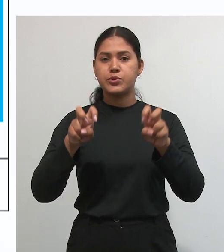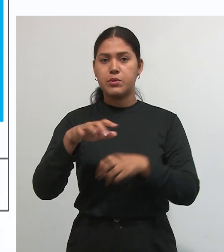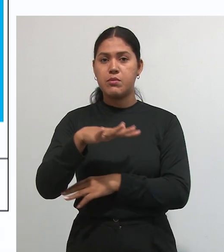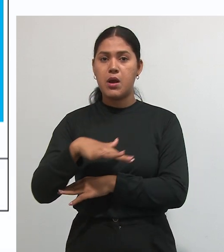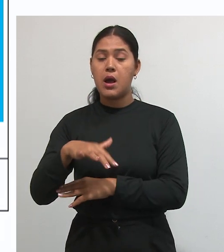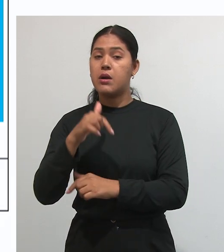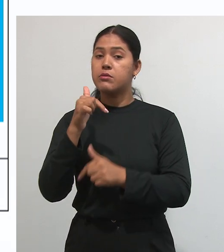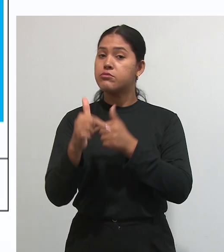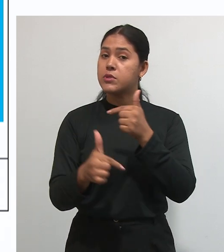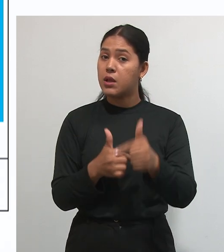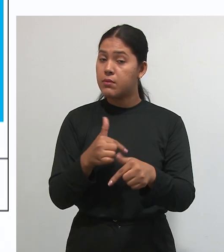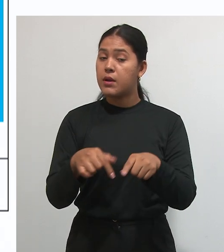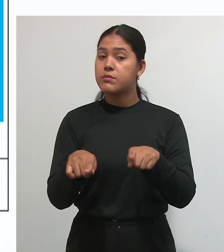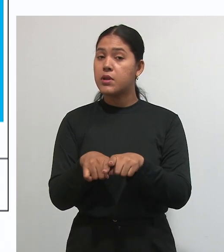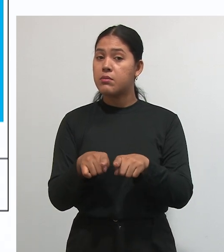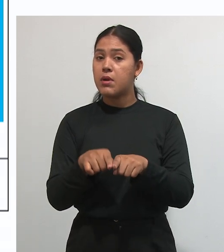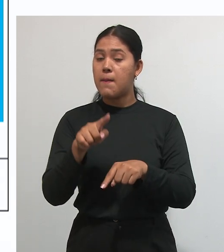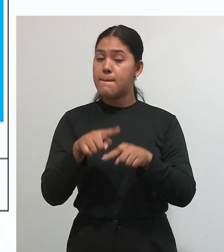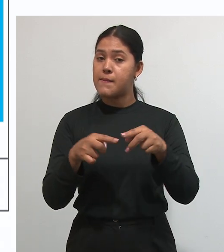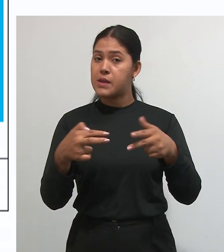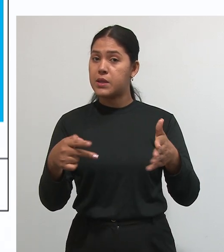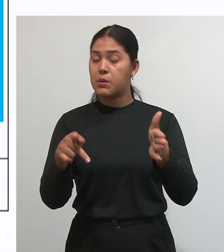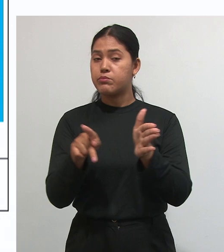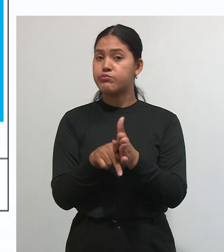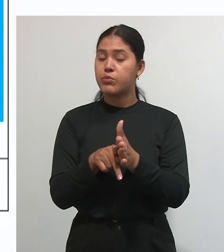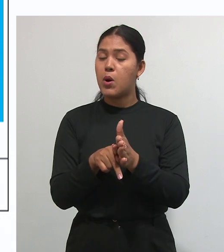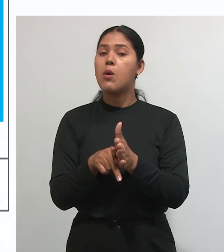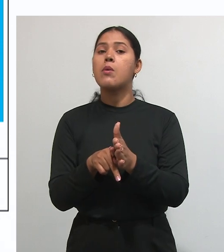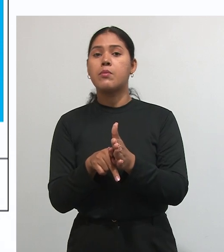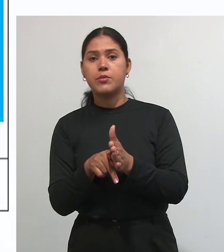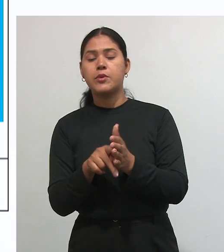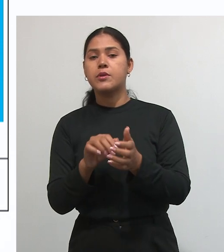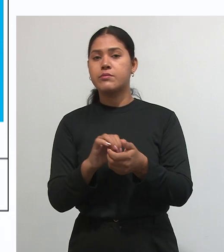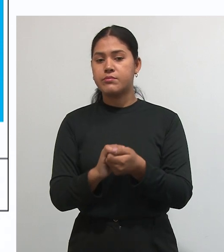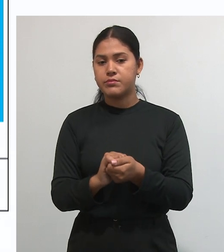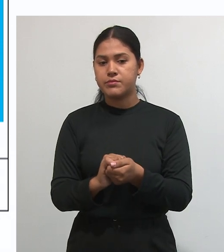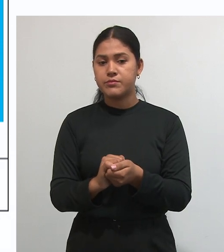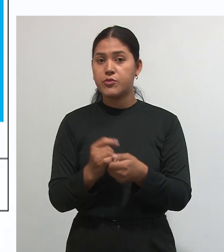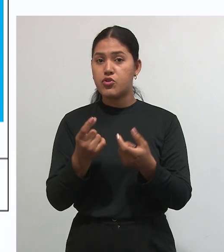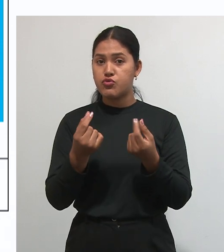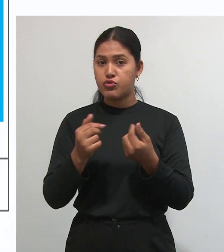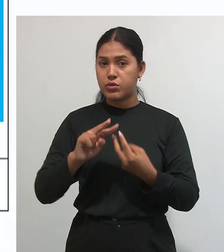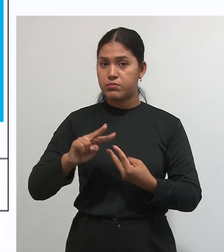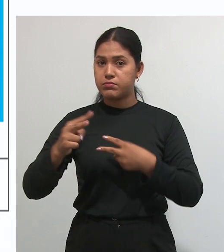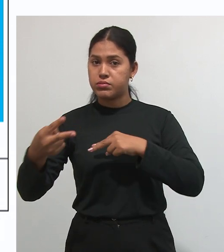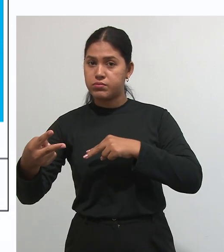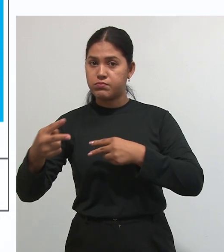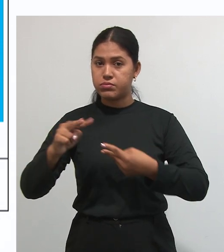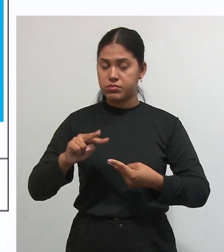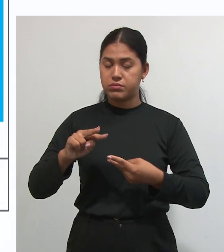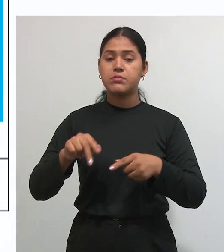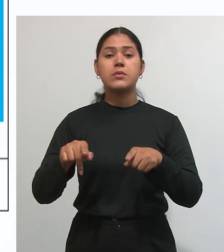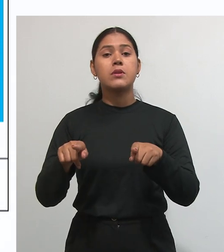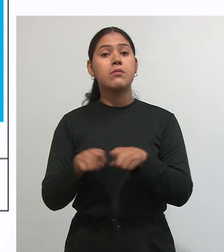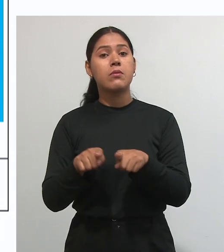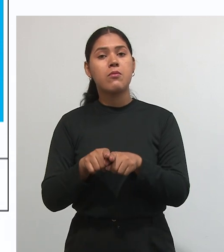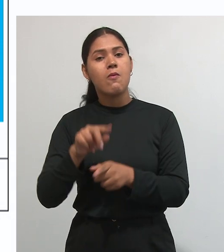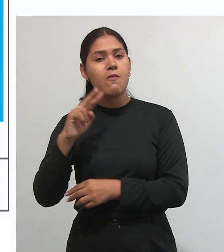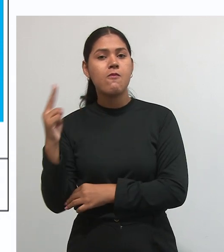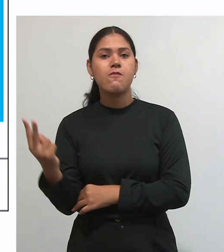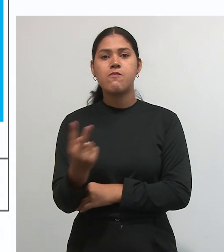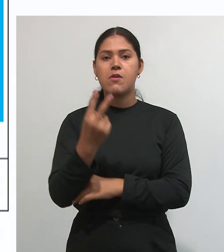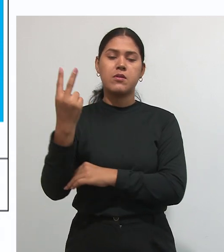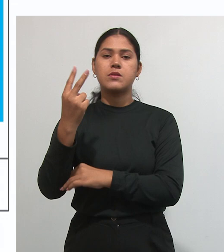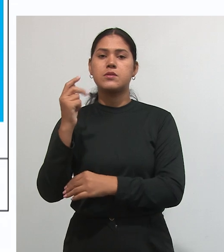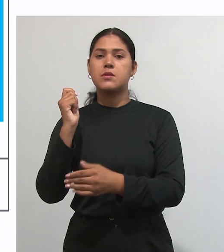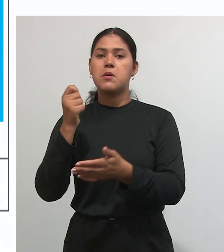serviços, temos as variações patrimoniais aumentativas financeiras, as transferências e delegações recebidas e valorização e